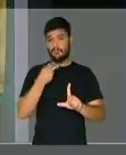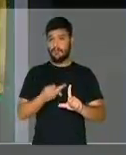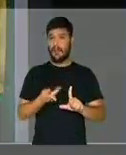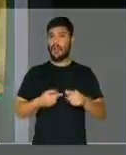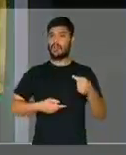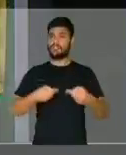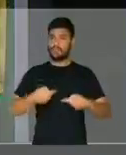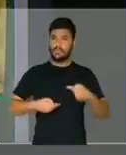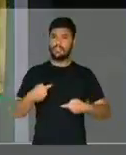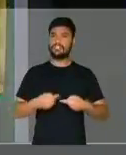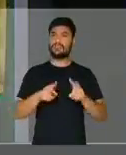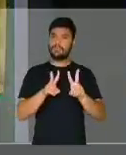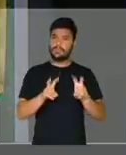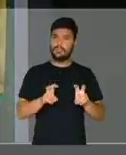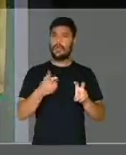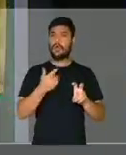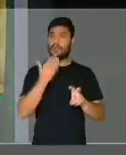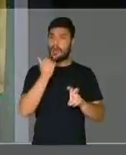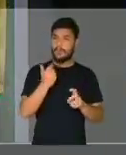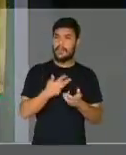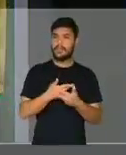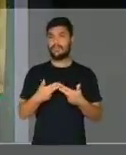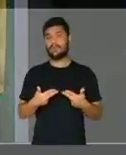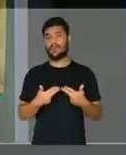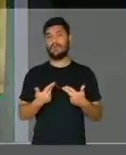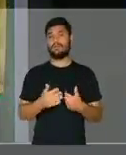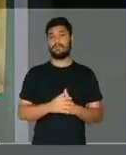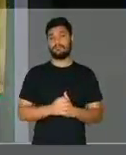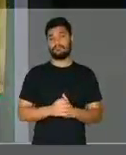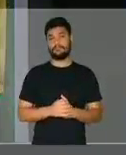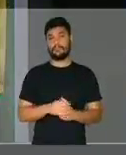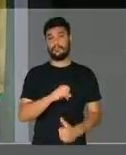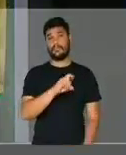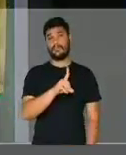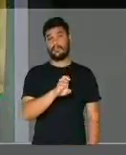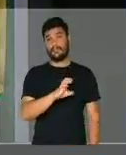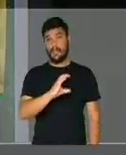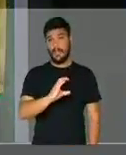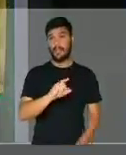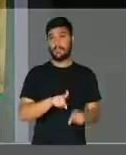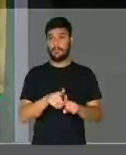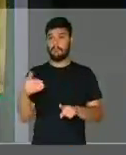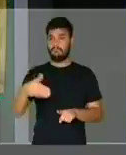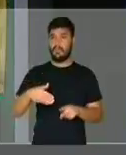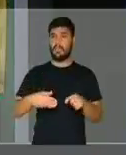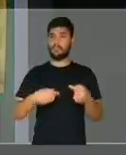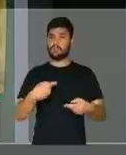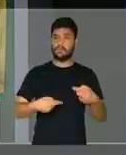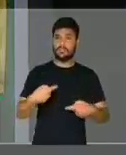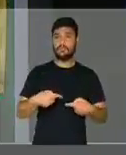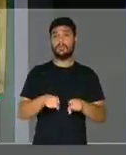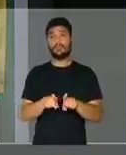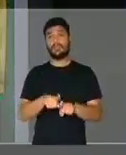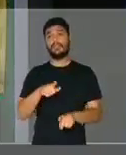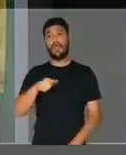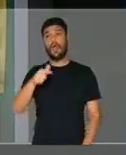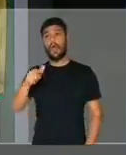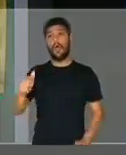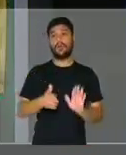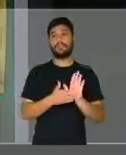com representantes do Instituto de Defesa do Consumidor. Vale destacar que existem outras propostas sendo estudadas no